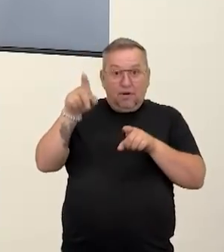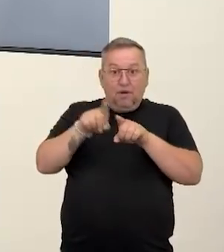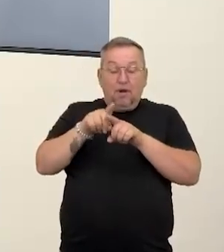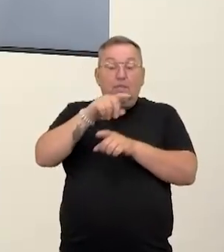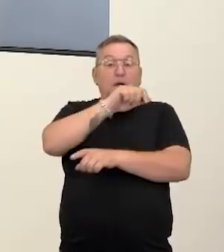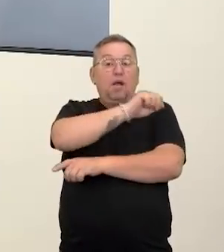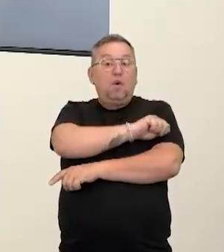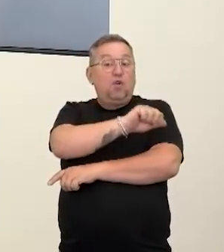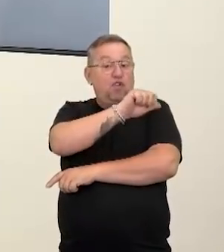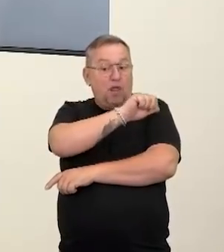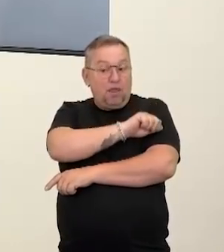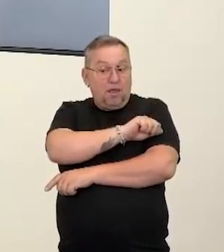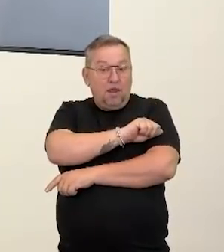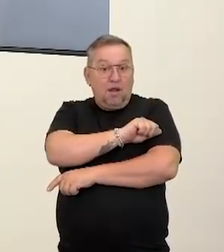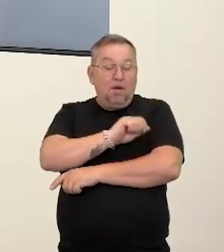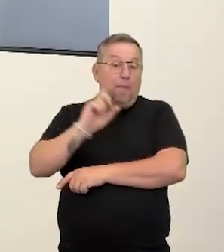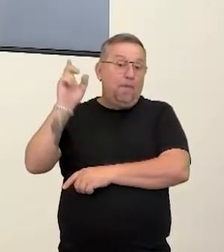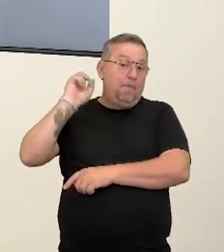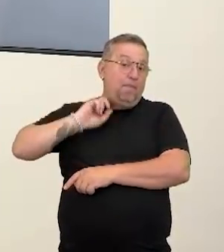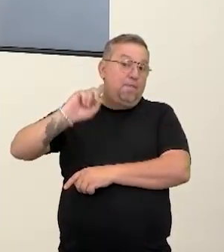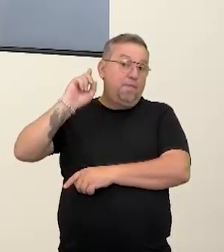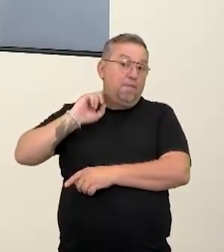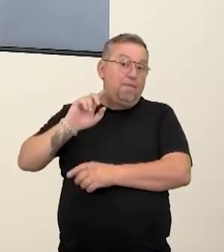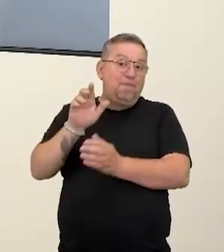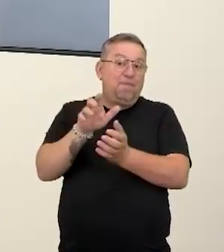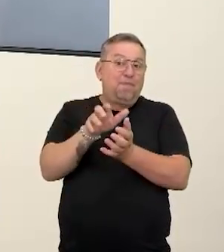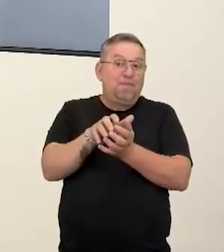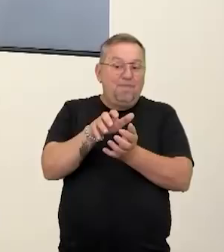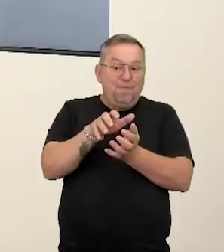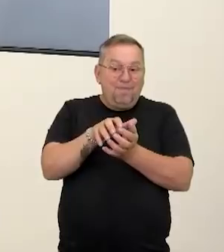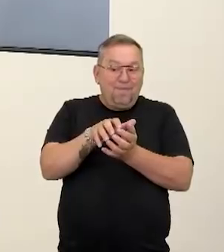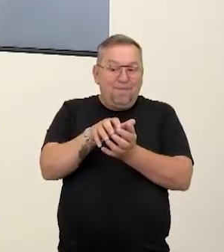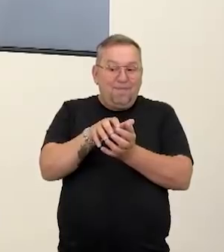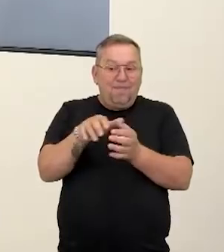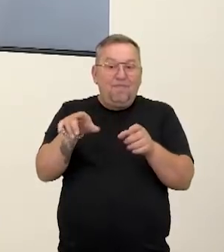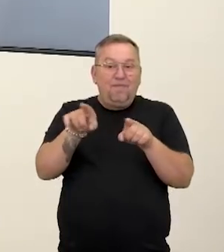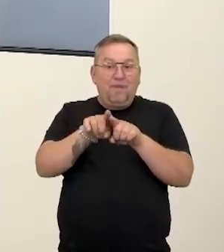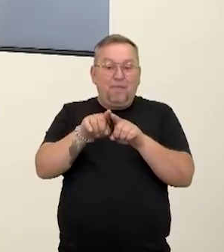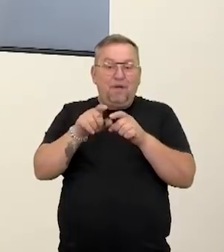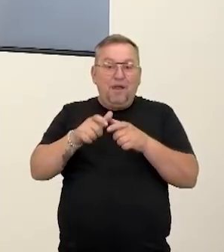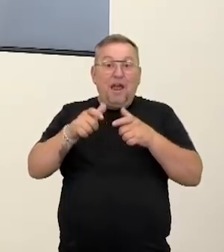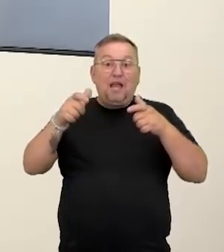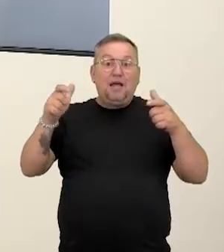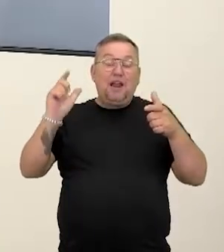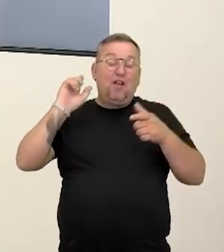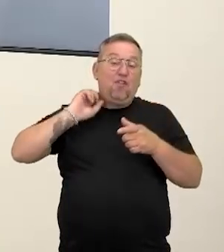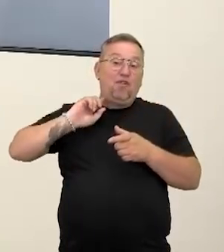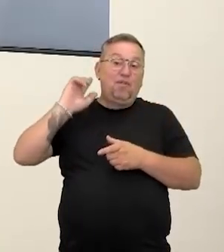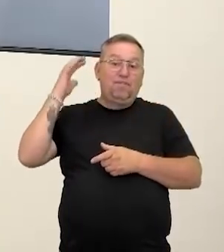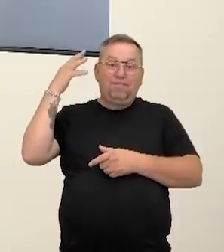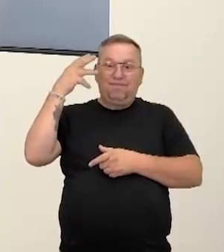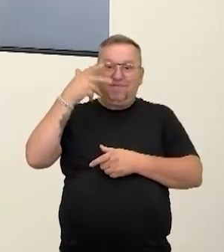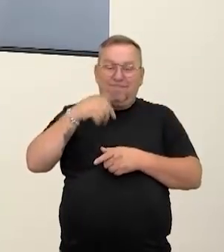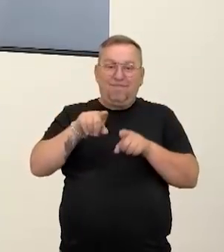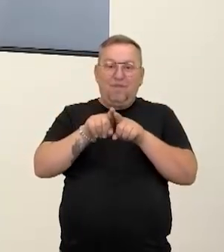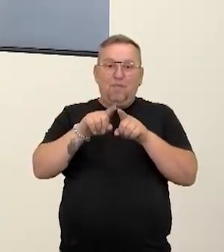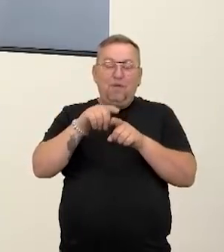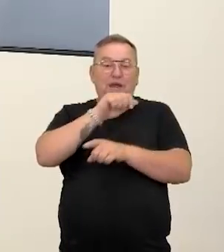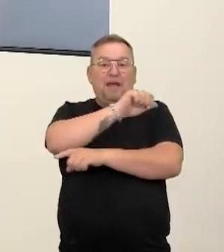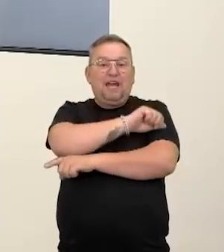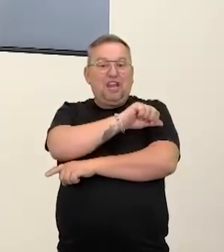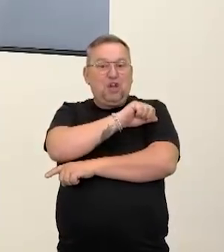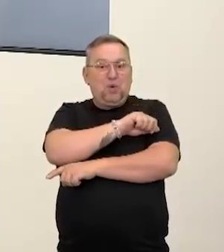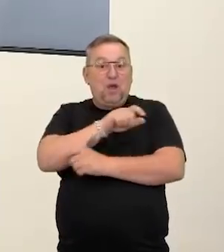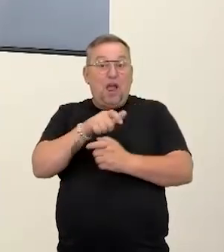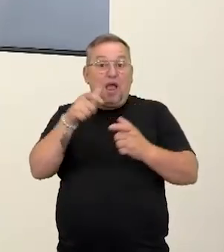Rio de Janeiro, né, Belo Horizonte, Recife. Por isso que a gente fala, né, Grande Belo Horizonte, Grande São Paulo, Grande Rio,